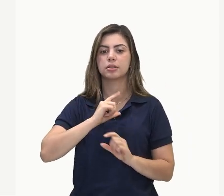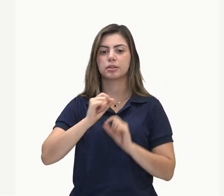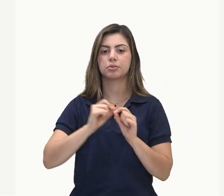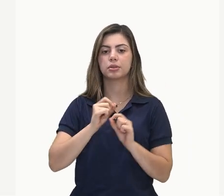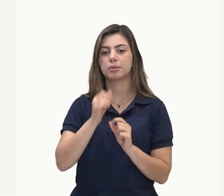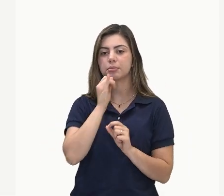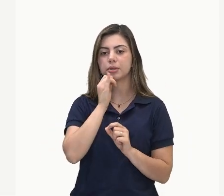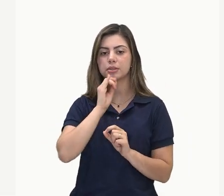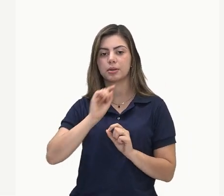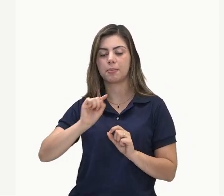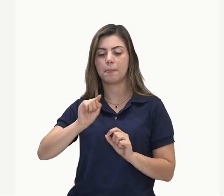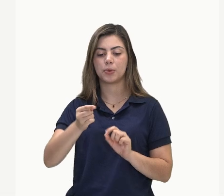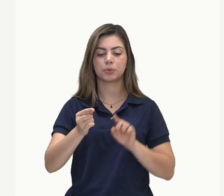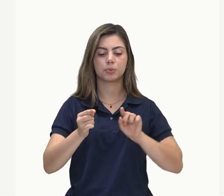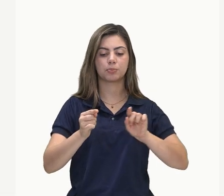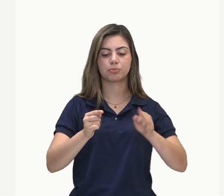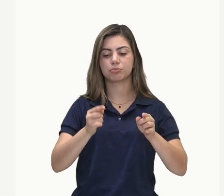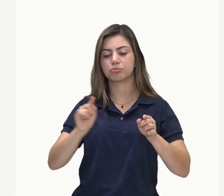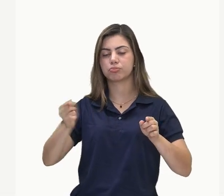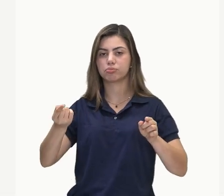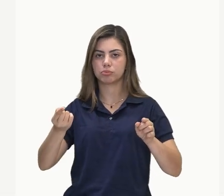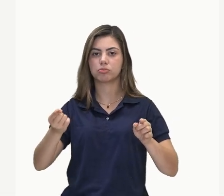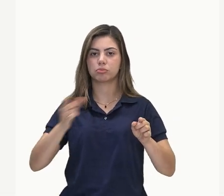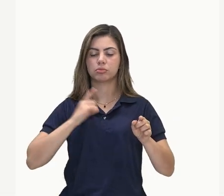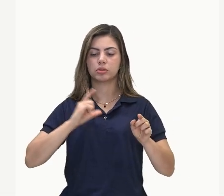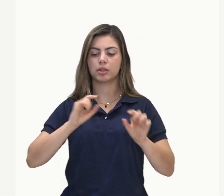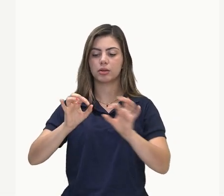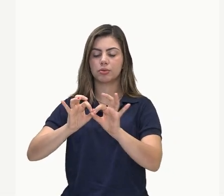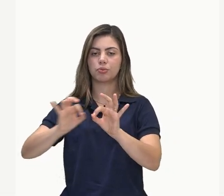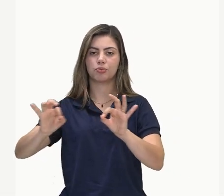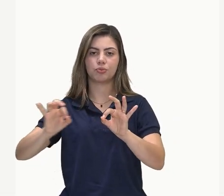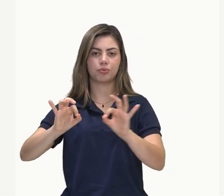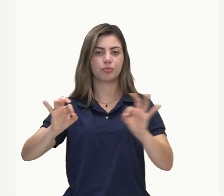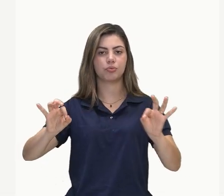dois pontos opostos da circunferência, né?